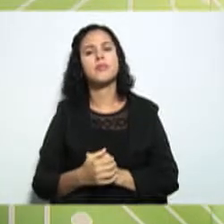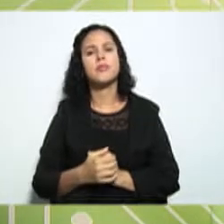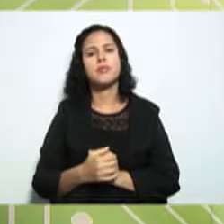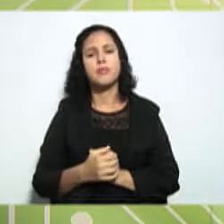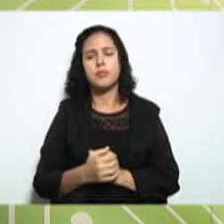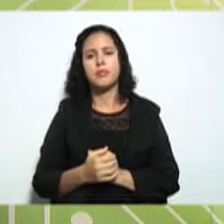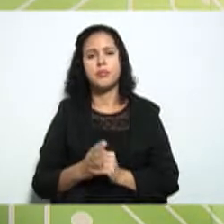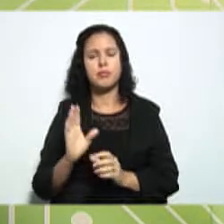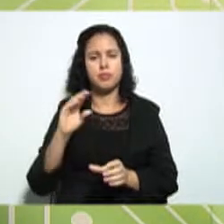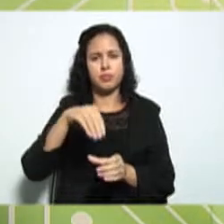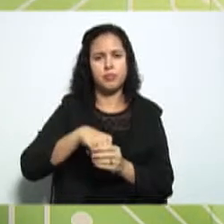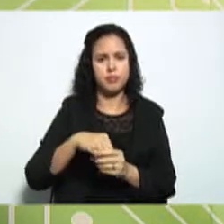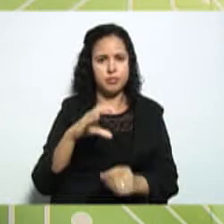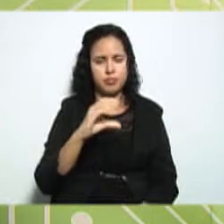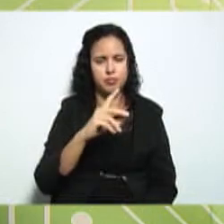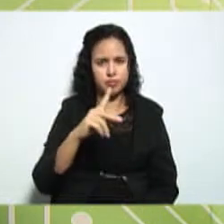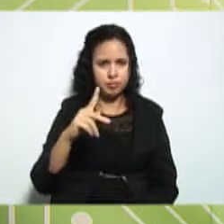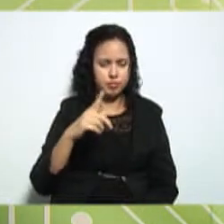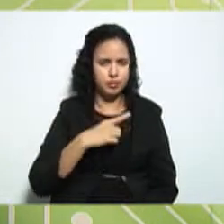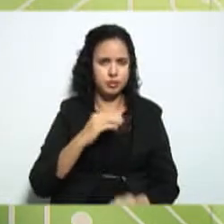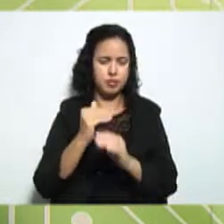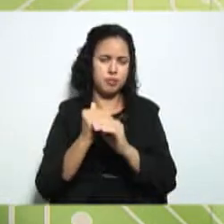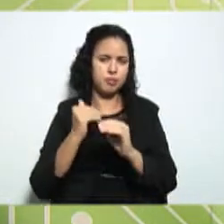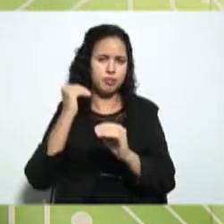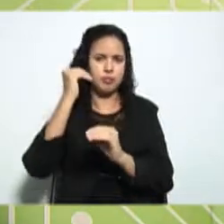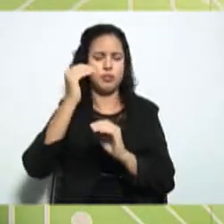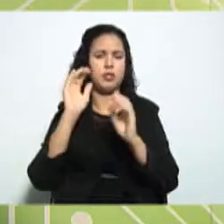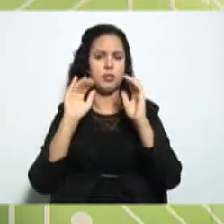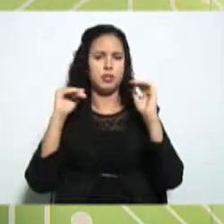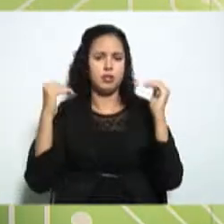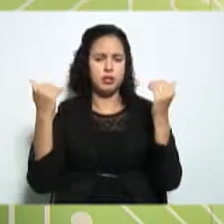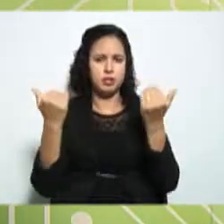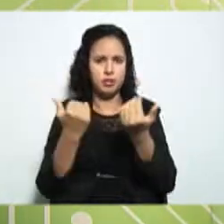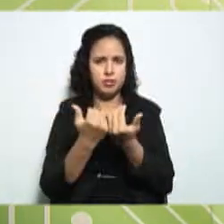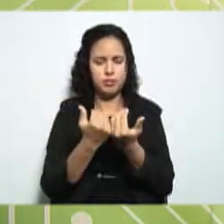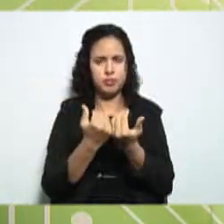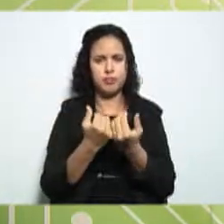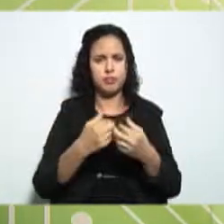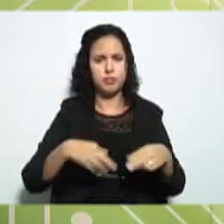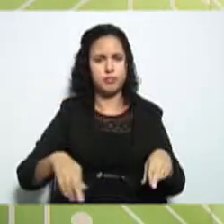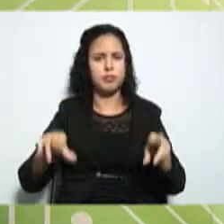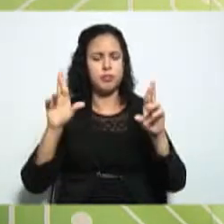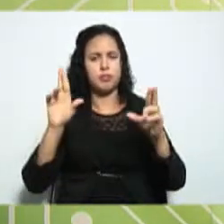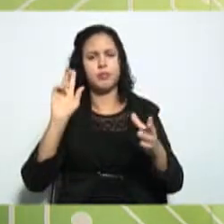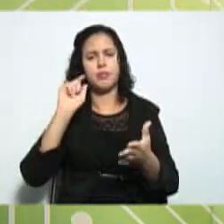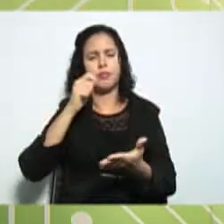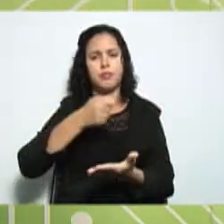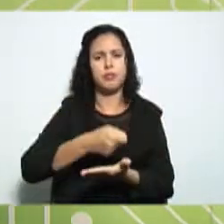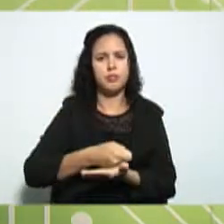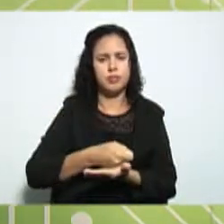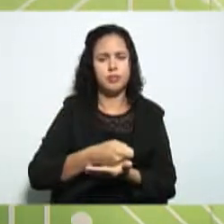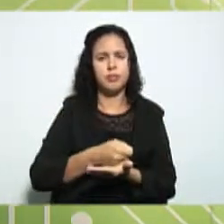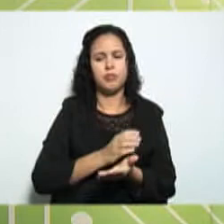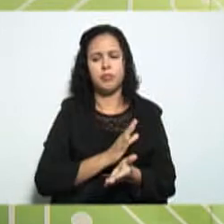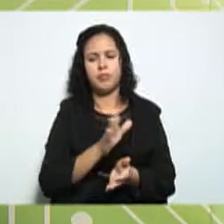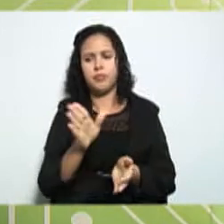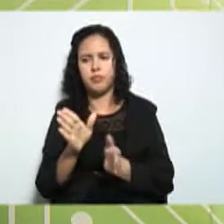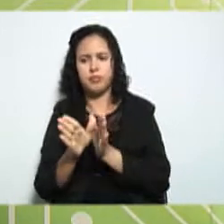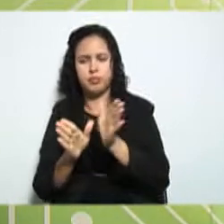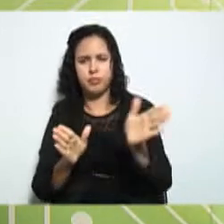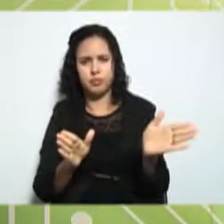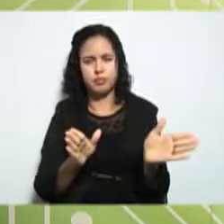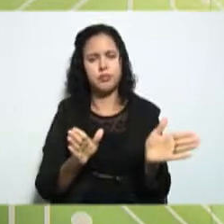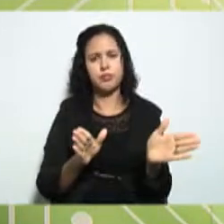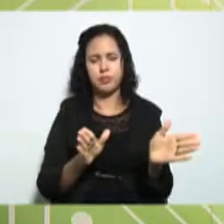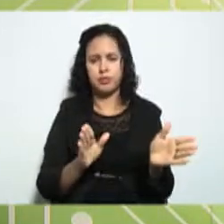a Assembleia. A Assembleia é soberana. A Assembleia é que decide quais os rumos a cooperativa vai seguir. Se ela vai comprar uma máquina, equipamento